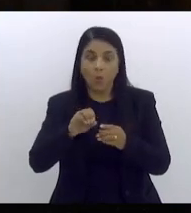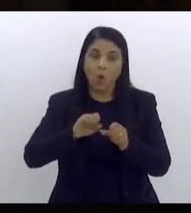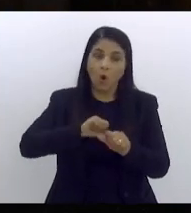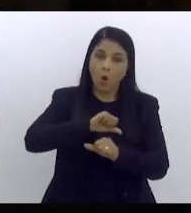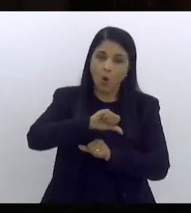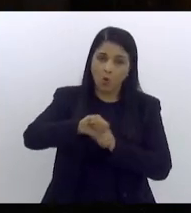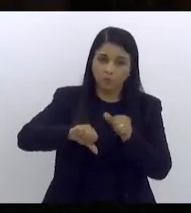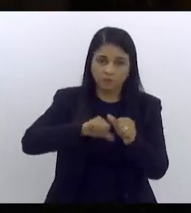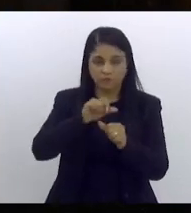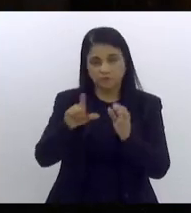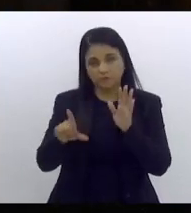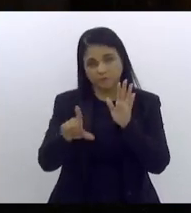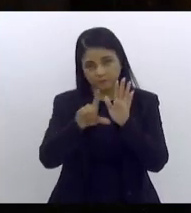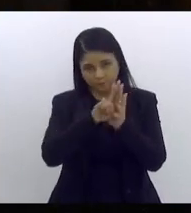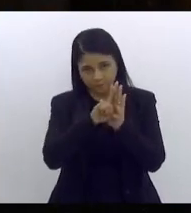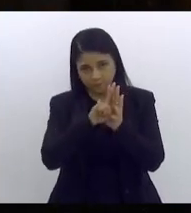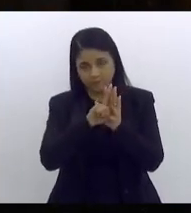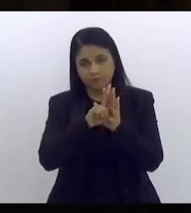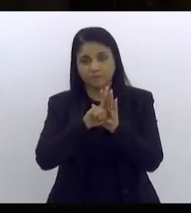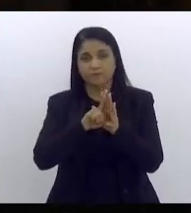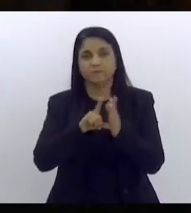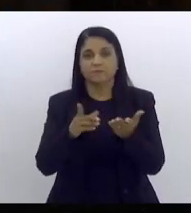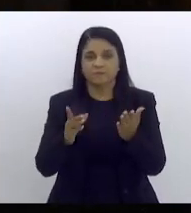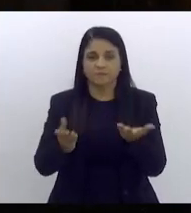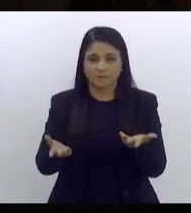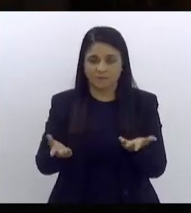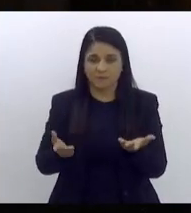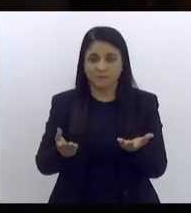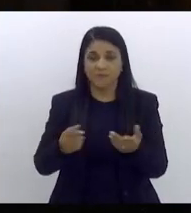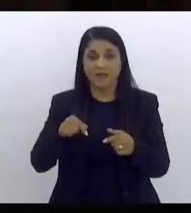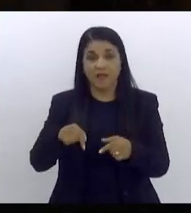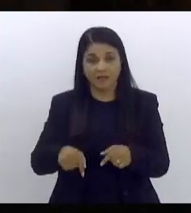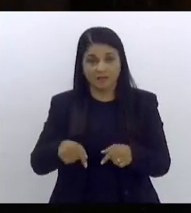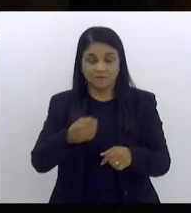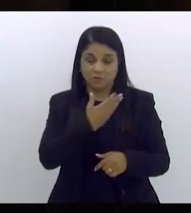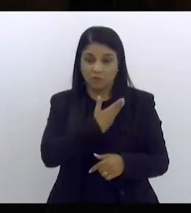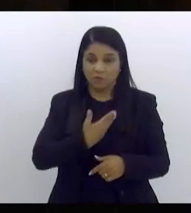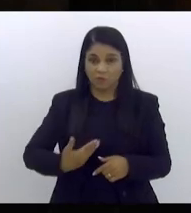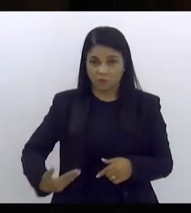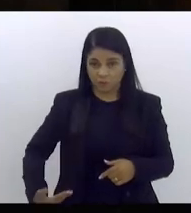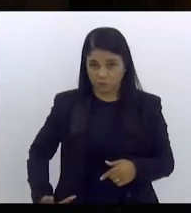Aqui o governador cria secretaria por decreto